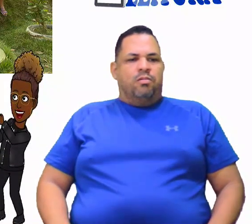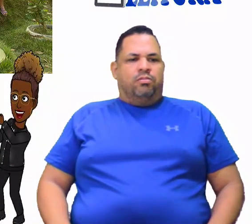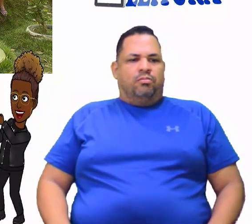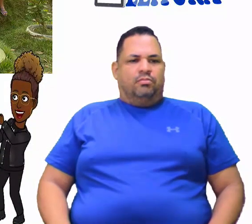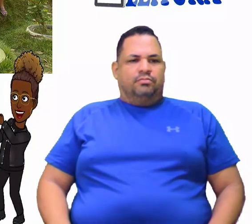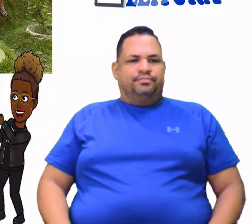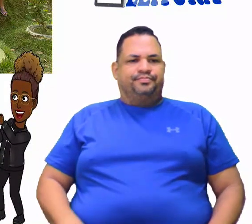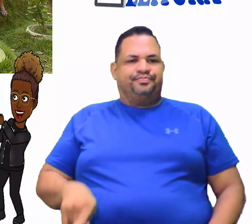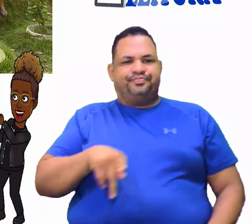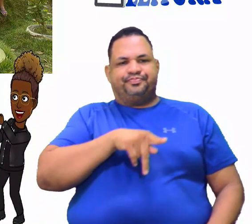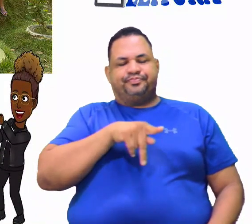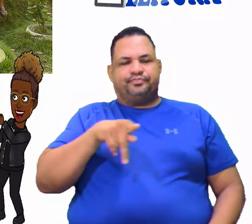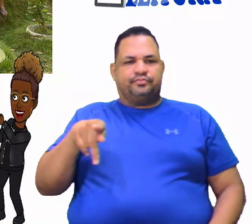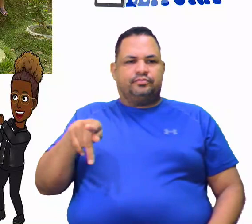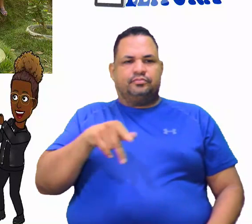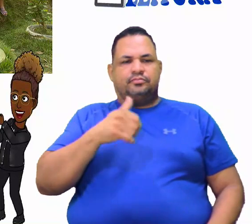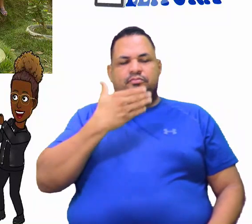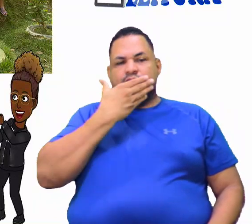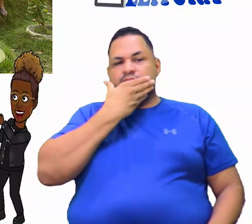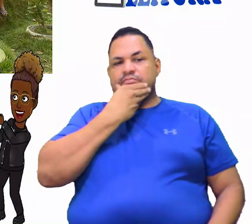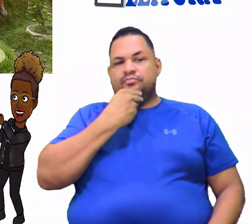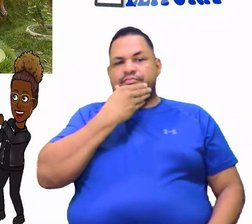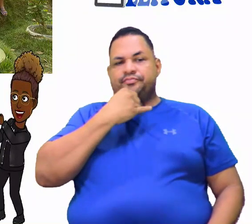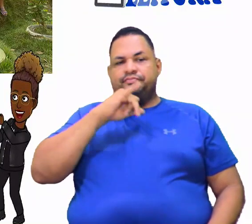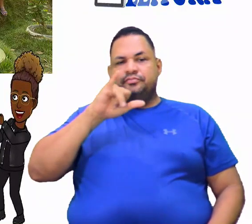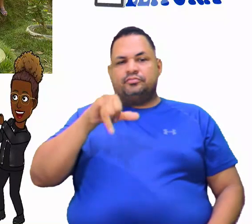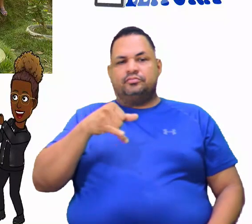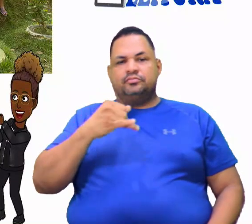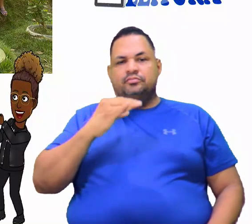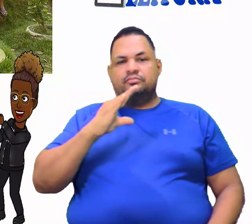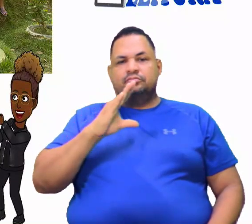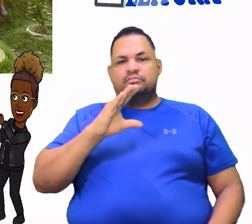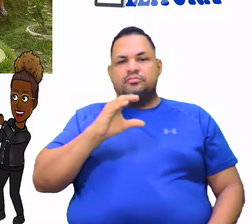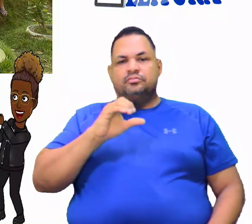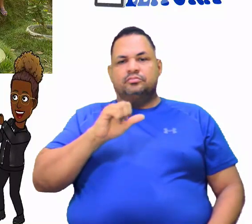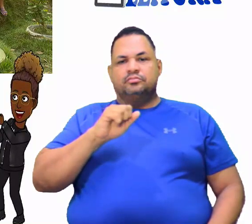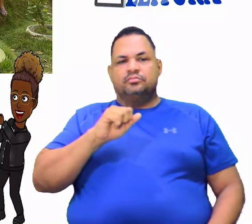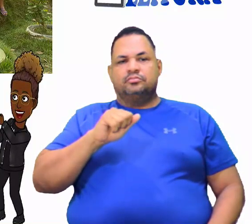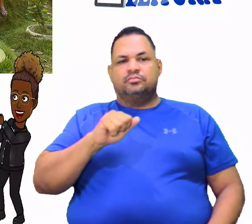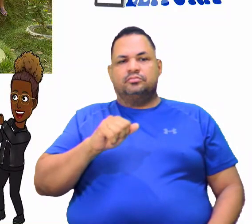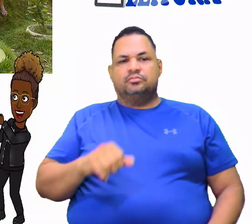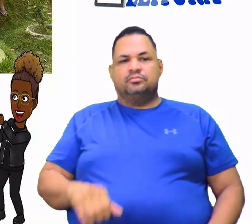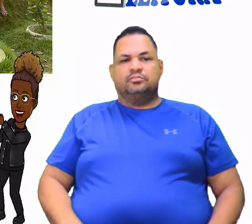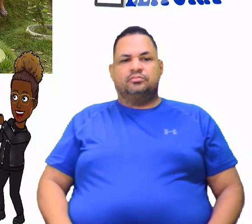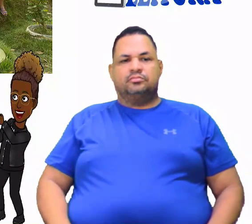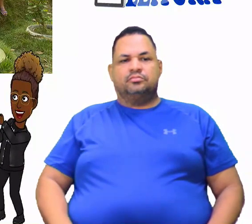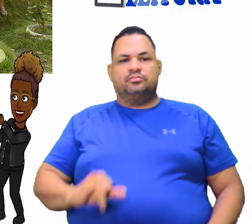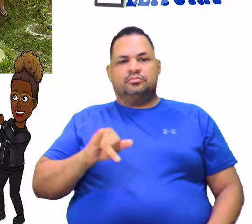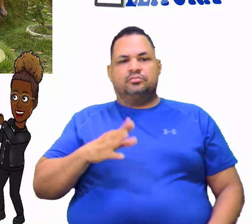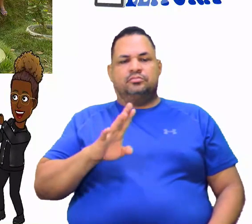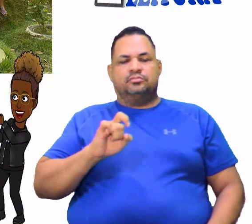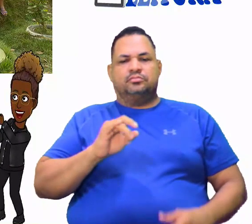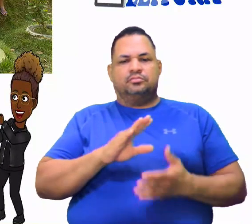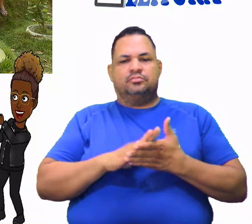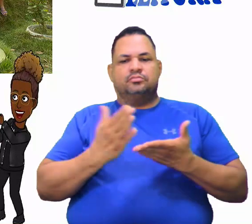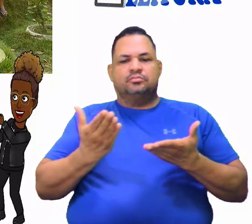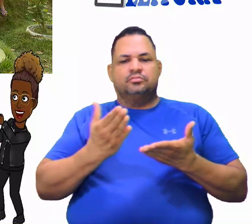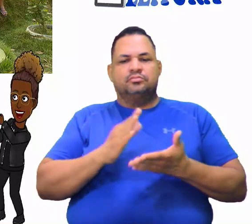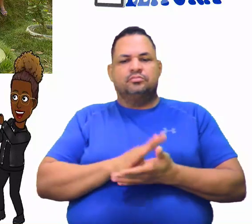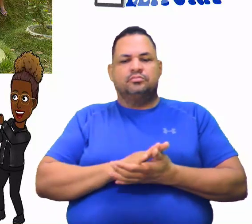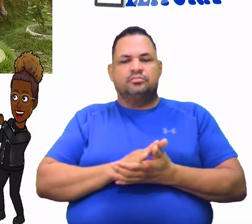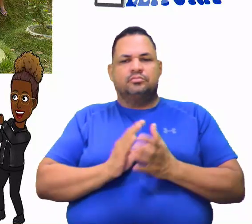professor Josué, olha só o professor Josué, da Escola Antônio Francisco, Extensão Teotônio Brandão